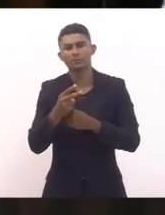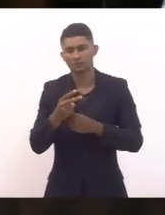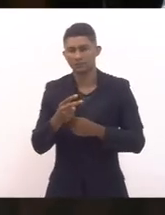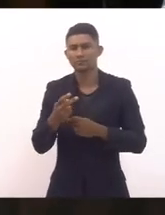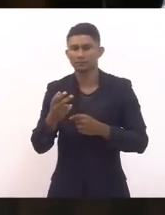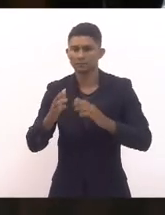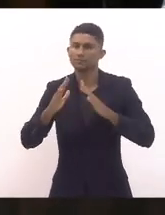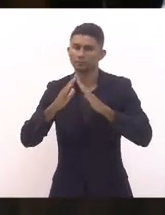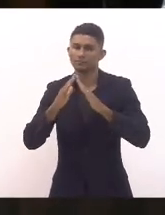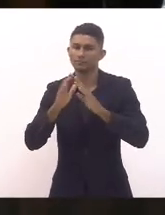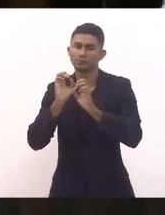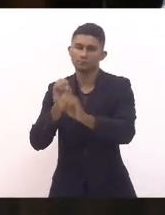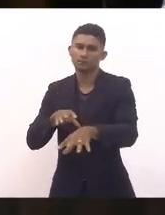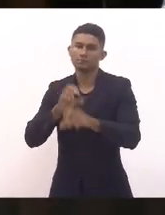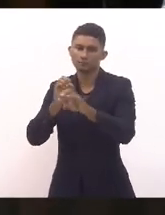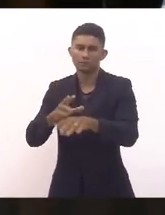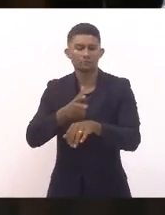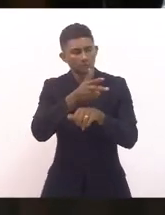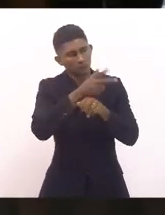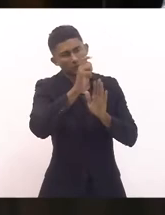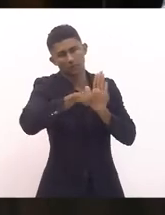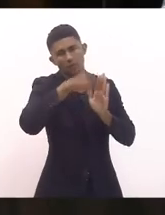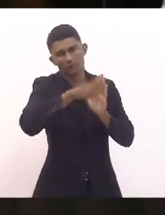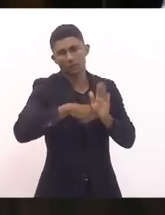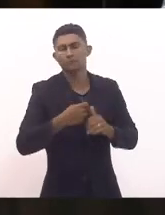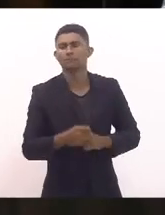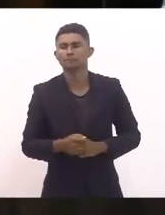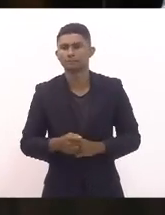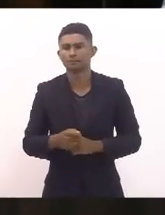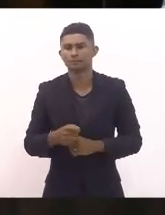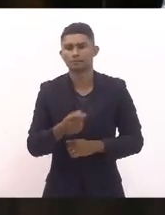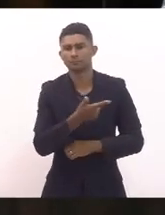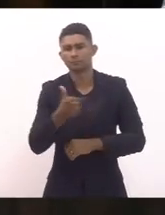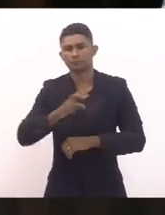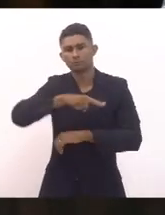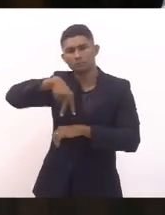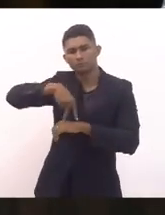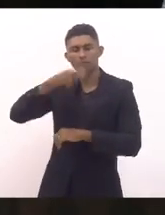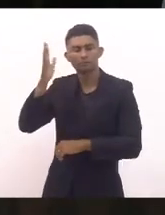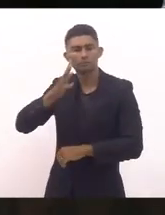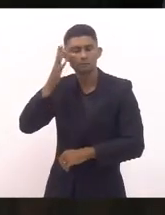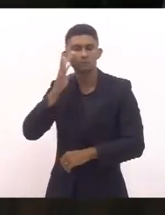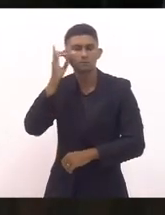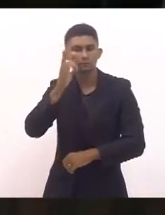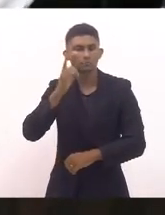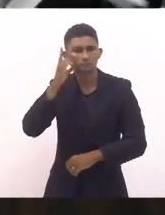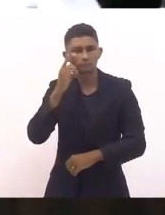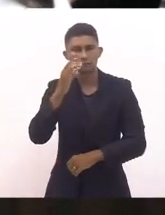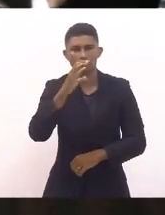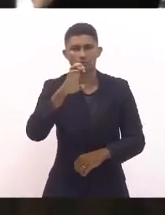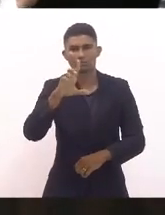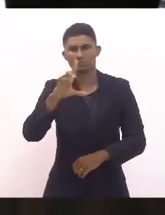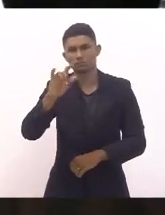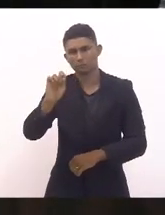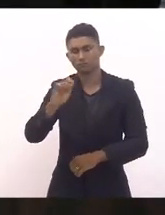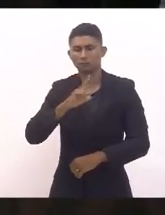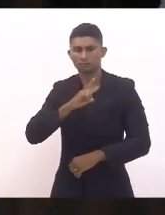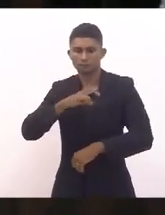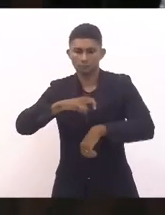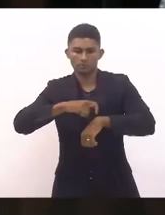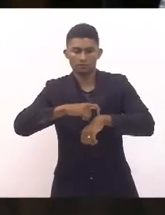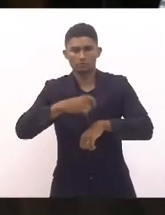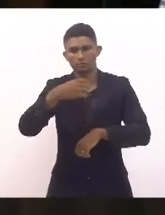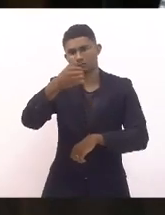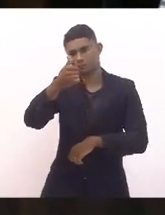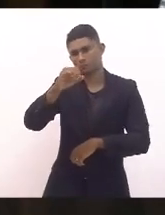né? Usar e gravar. Próximo orador inscrito é a nobre deputada Célia Jordão. Vossa Excelência dispõe de 10 minutos